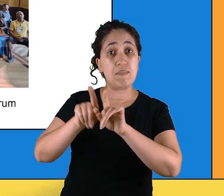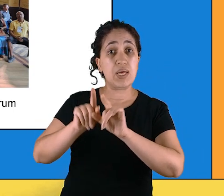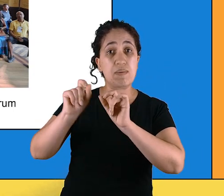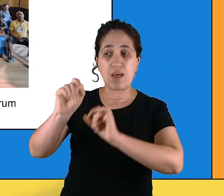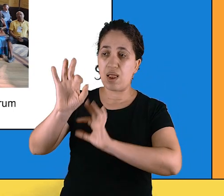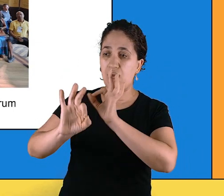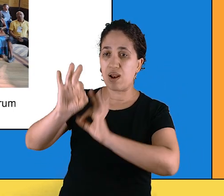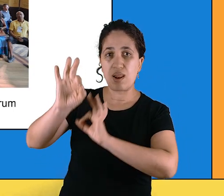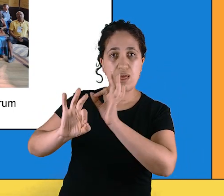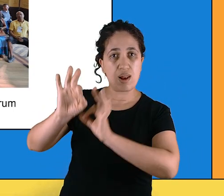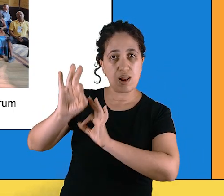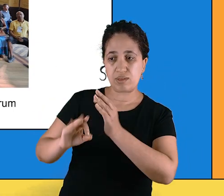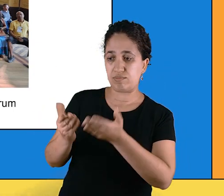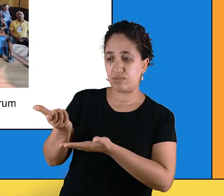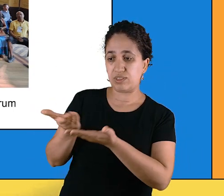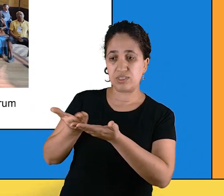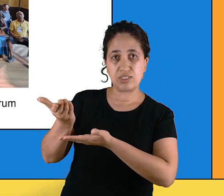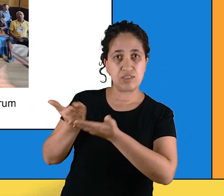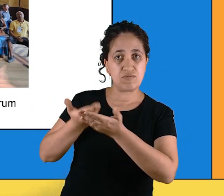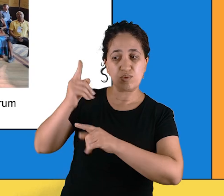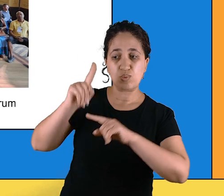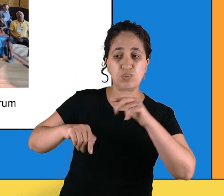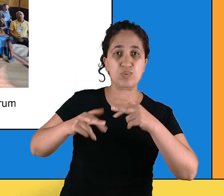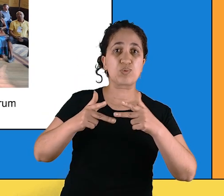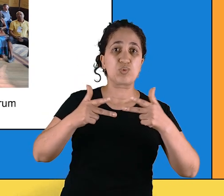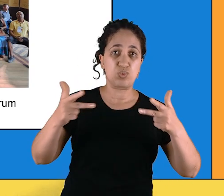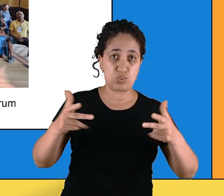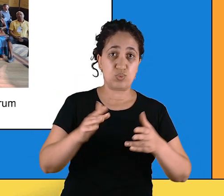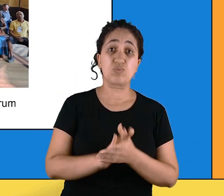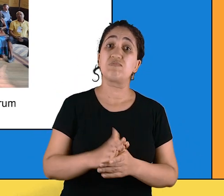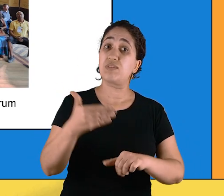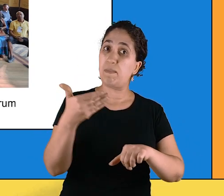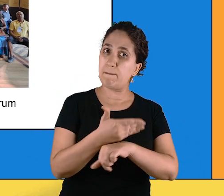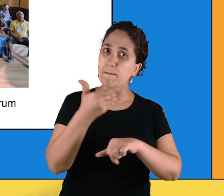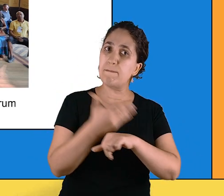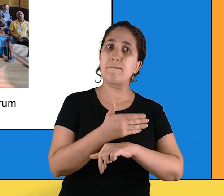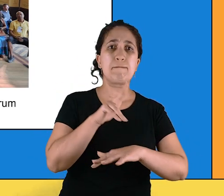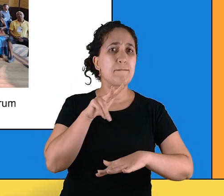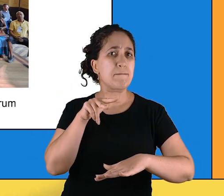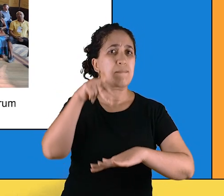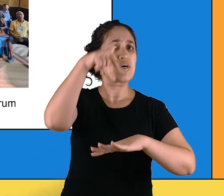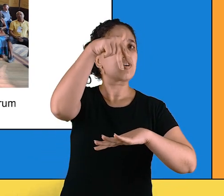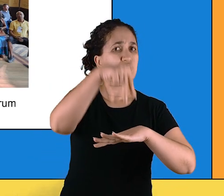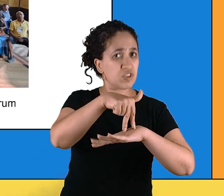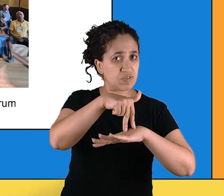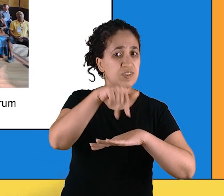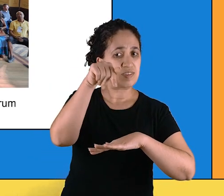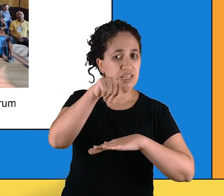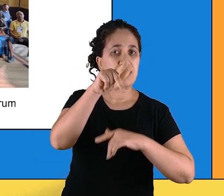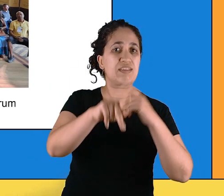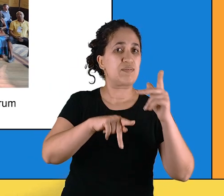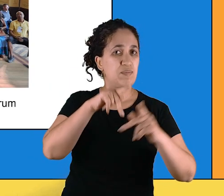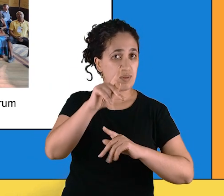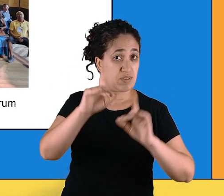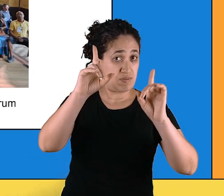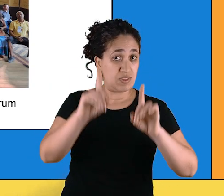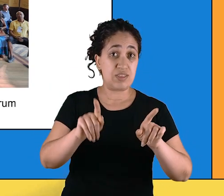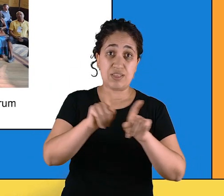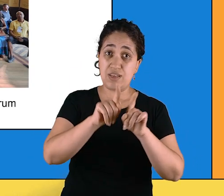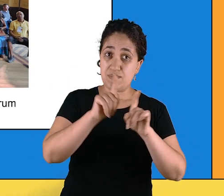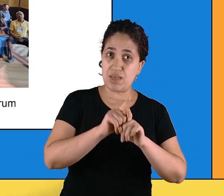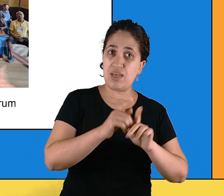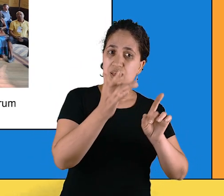também na elaboração de serviços, de produtos, né, uma participação protagonizada dessa população, a